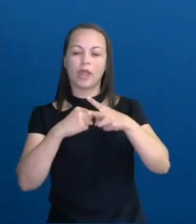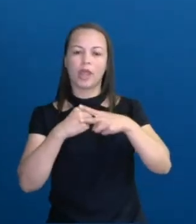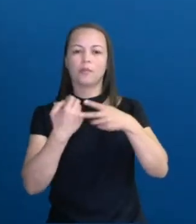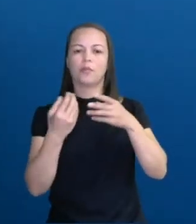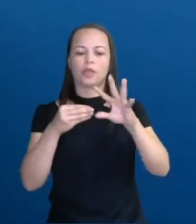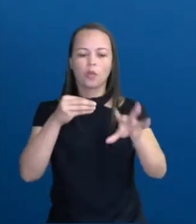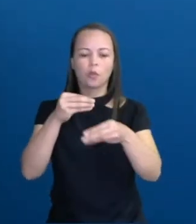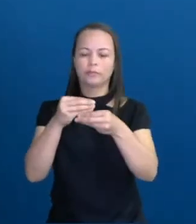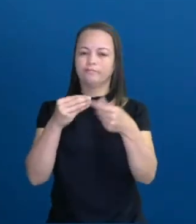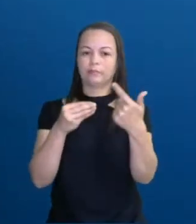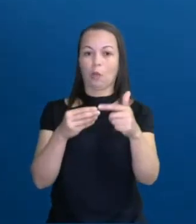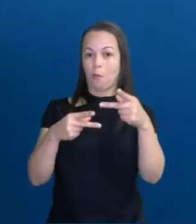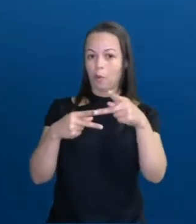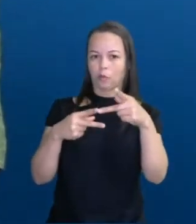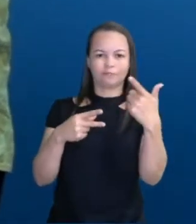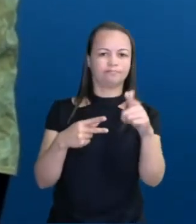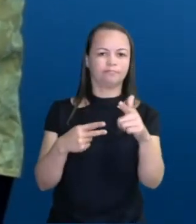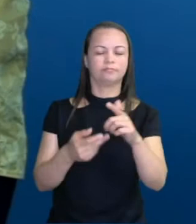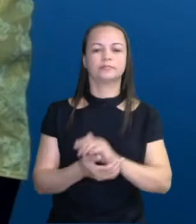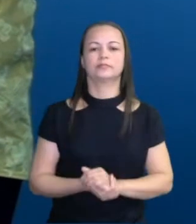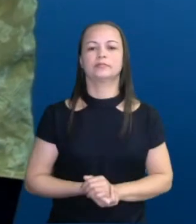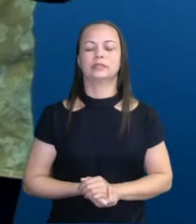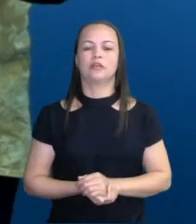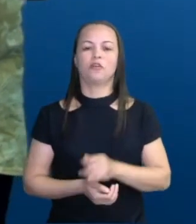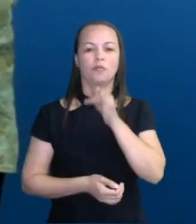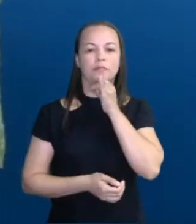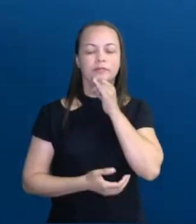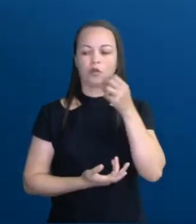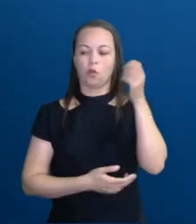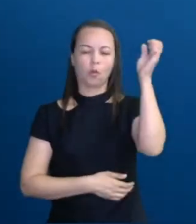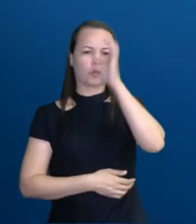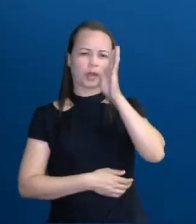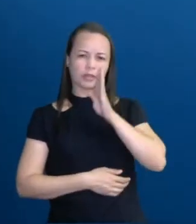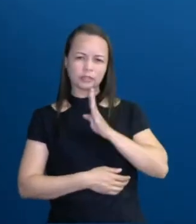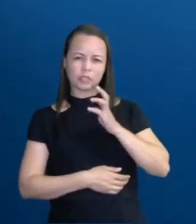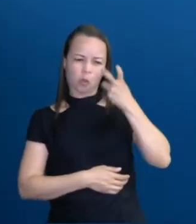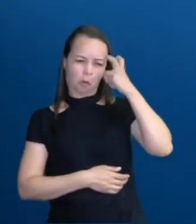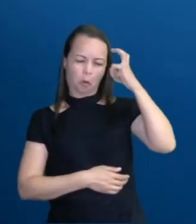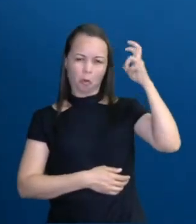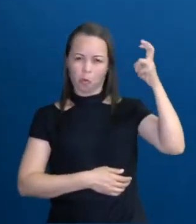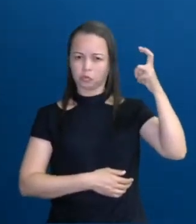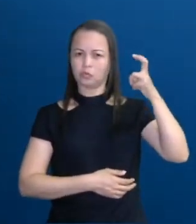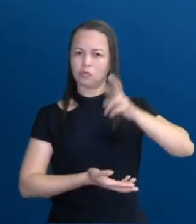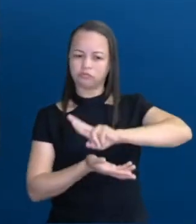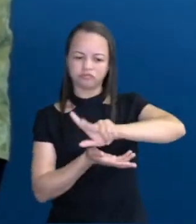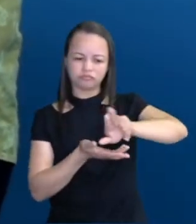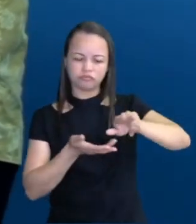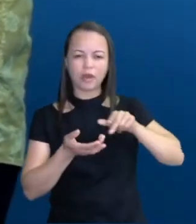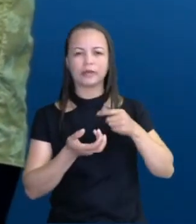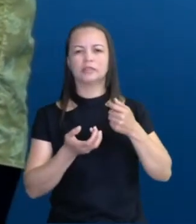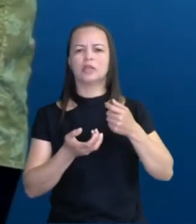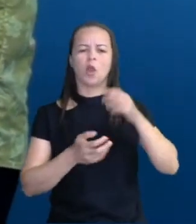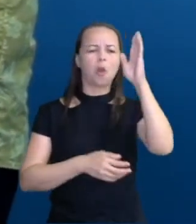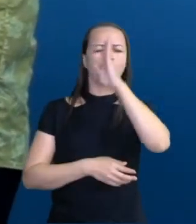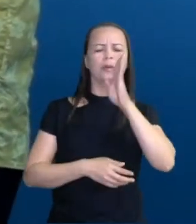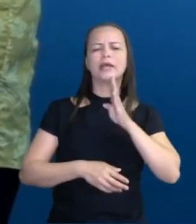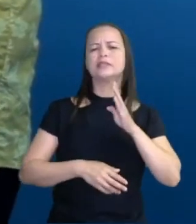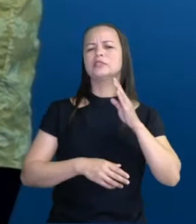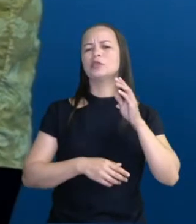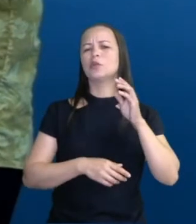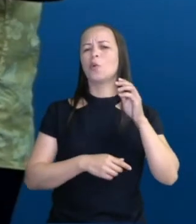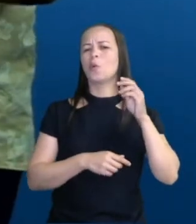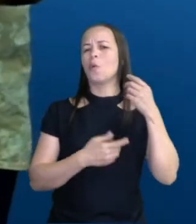vejamos aqui o Brasil produz muita cultura o Brasil produz o que Quem produz